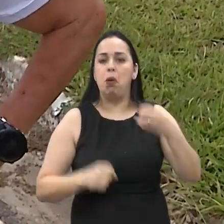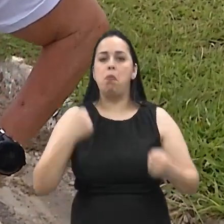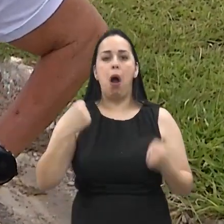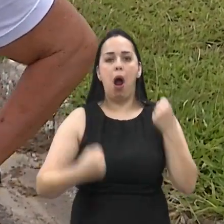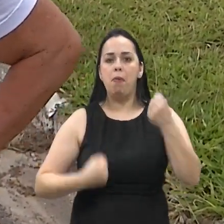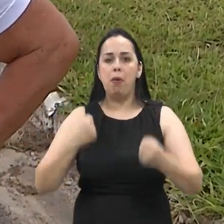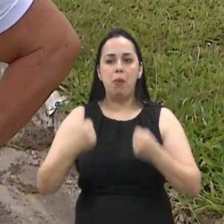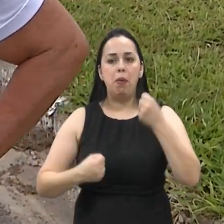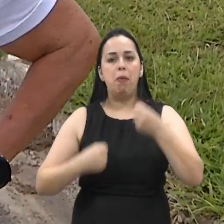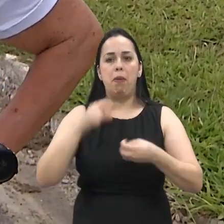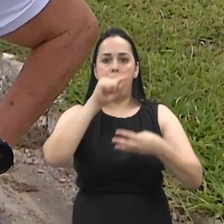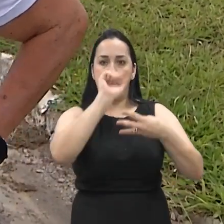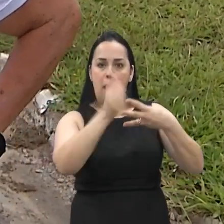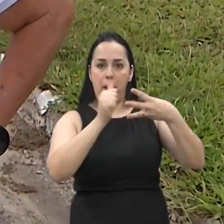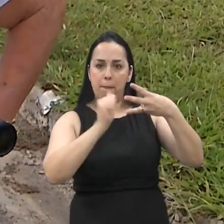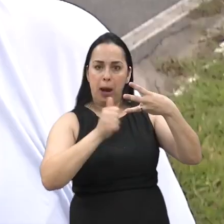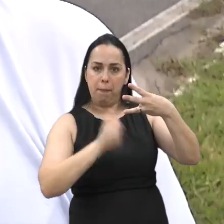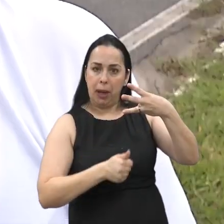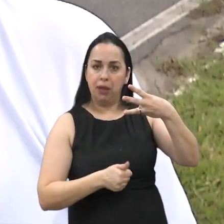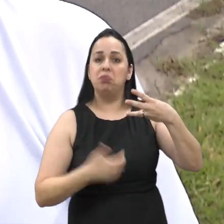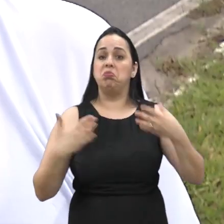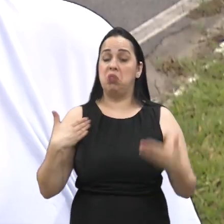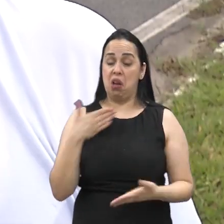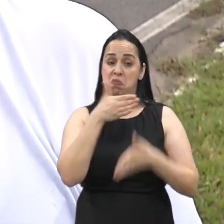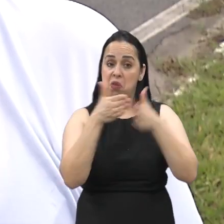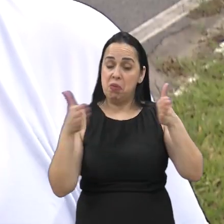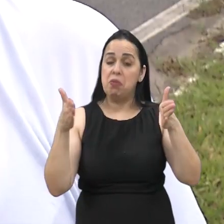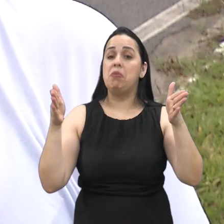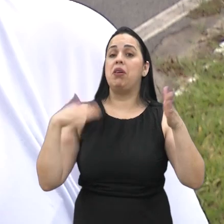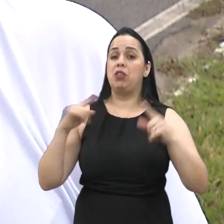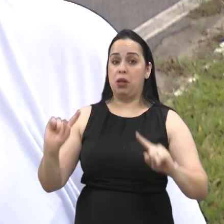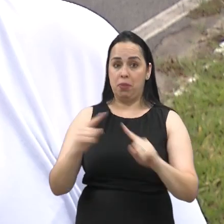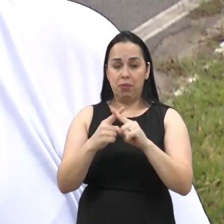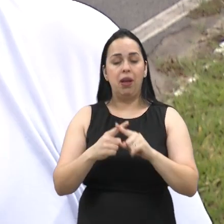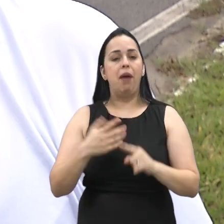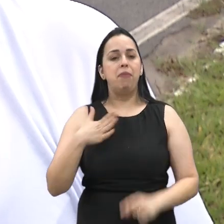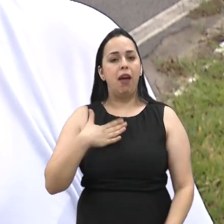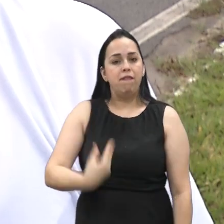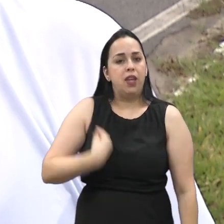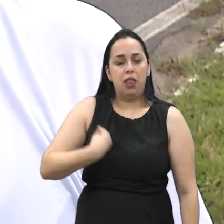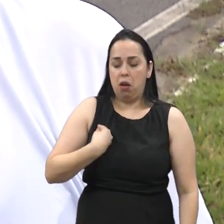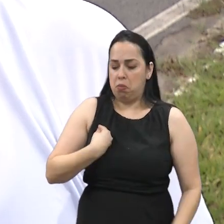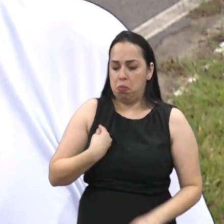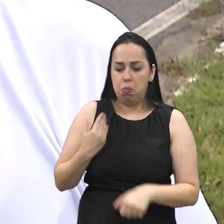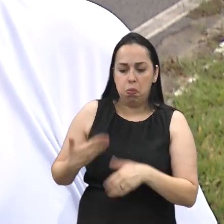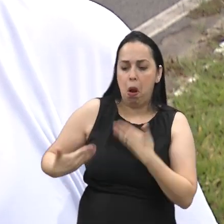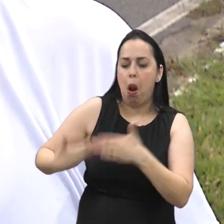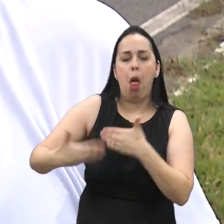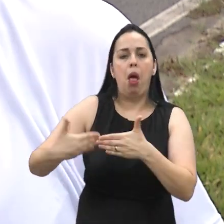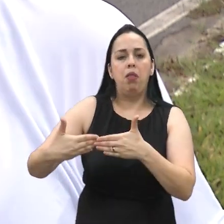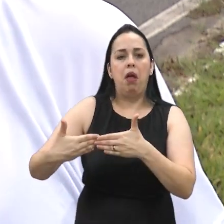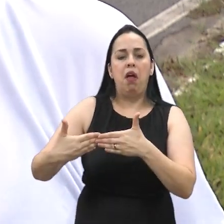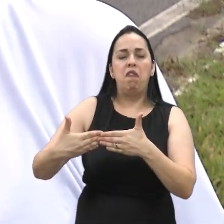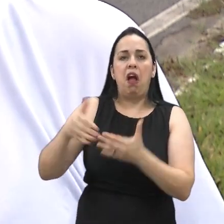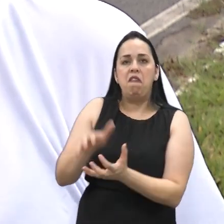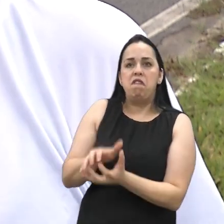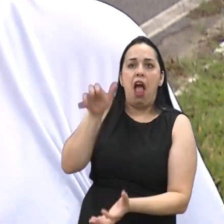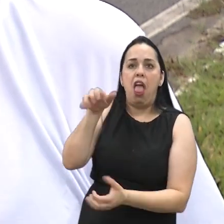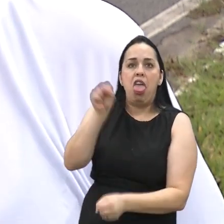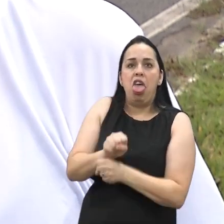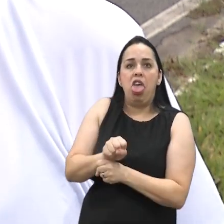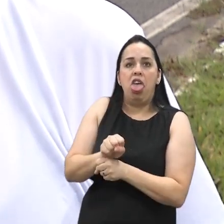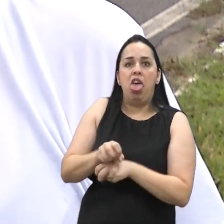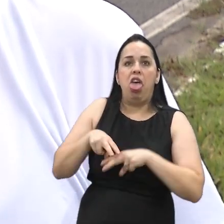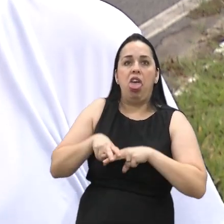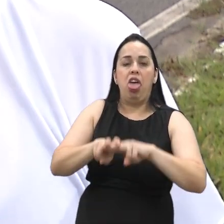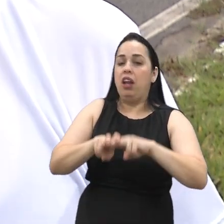e participa de diversas provas. Eu entendo que a vida é movimento e a gente vai envelhecer, não tem que ficar em casa